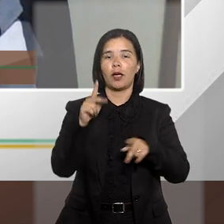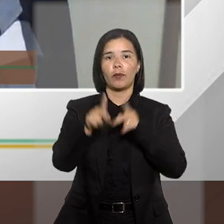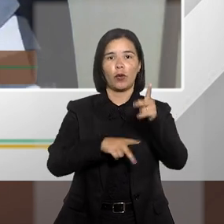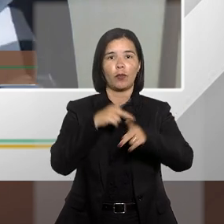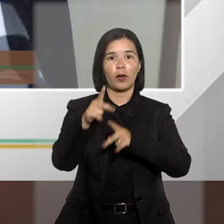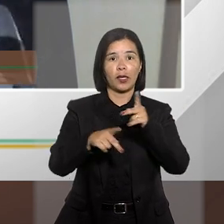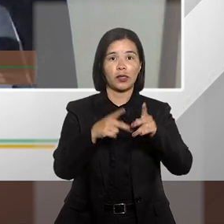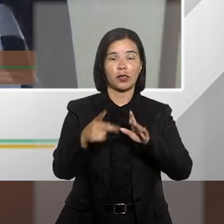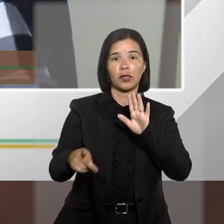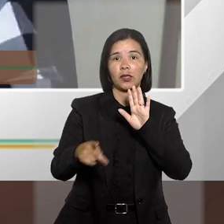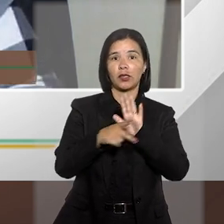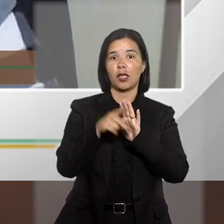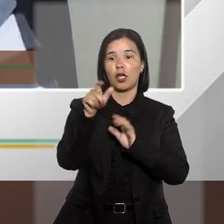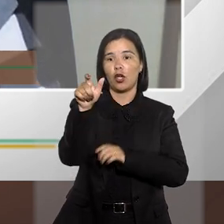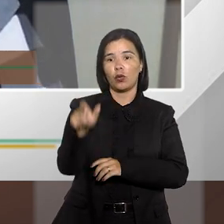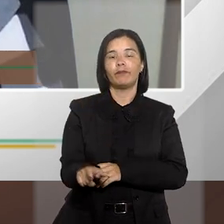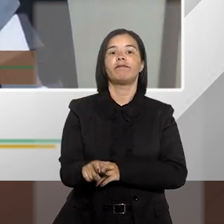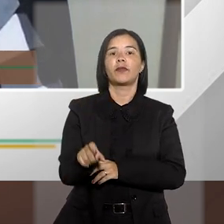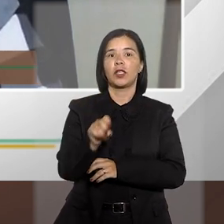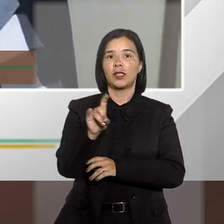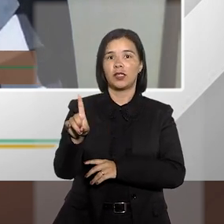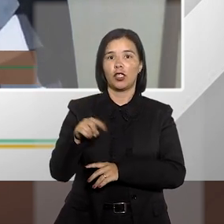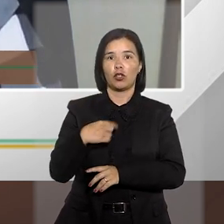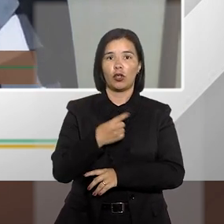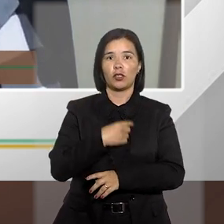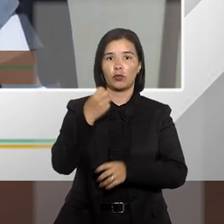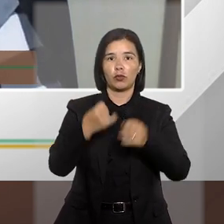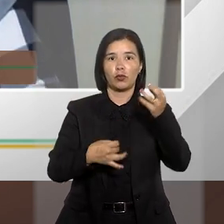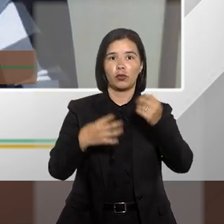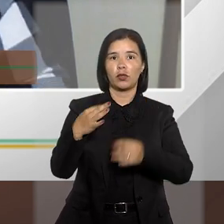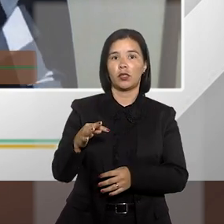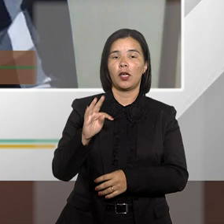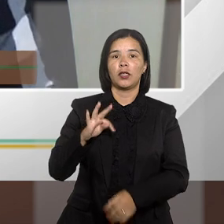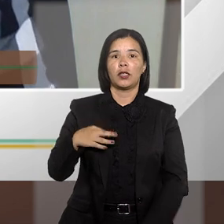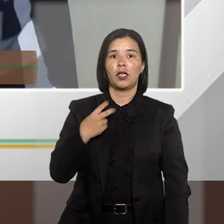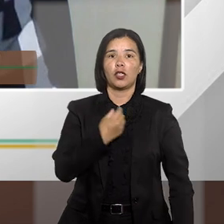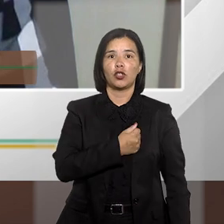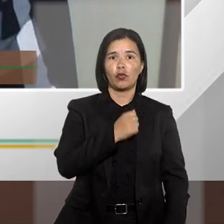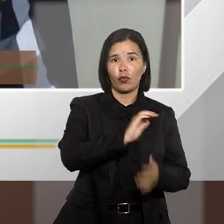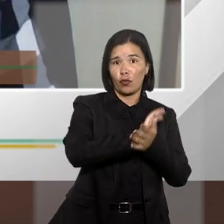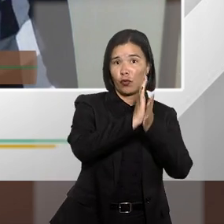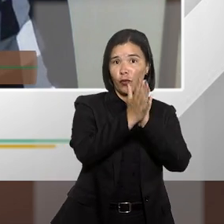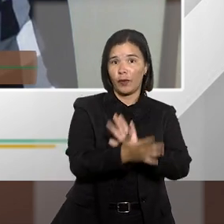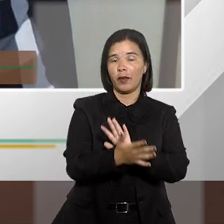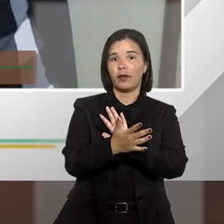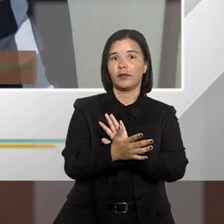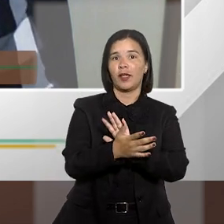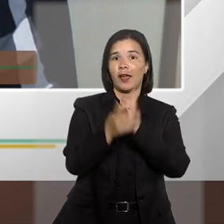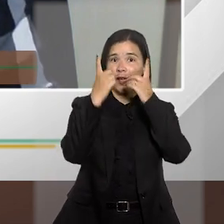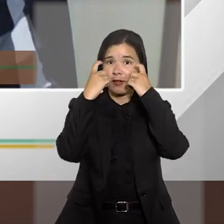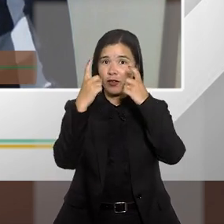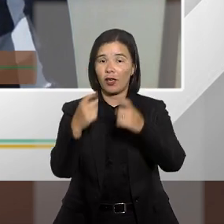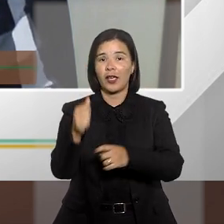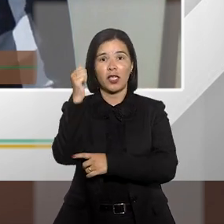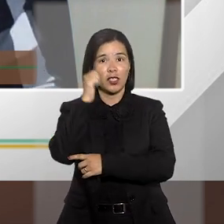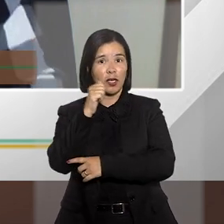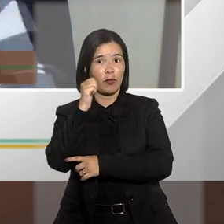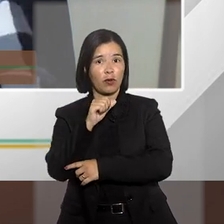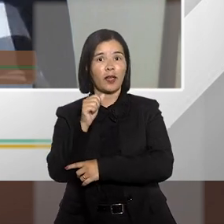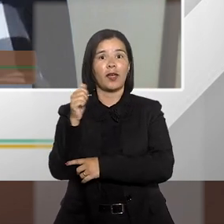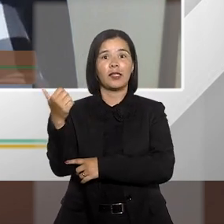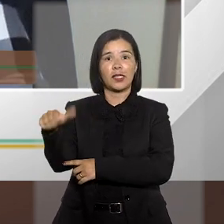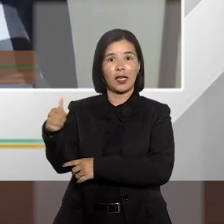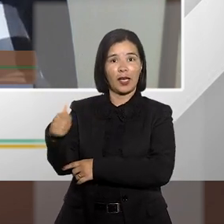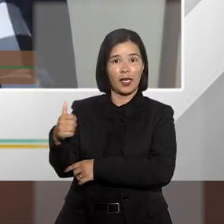violência específica sobre esse corpo. Isso a gente falava muito transfobia. A violência contra mulheres lésbicas, a gente tinha como termo